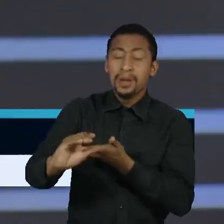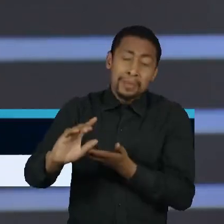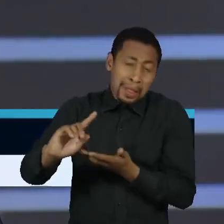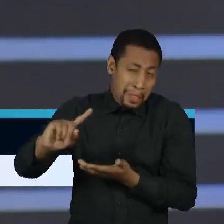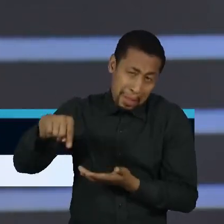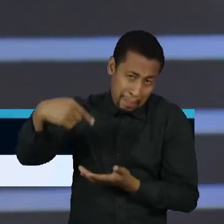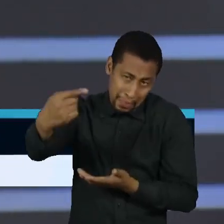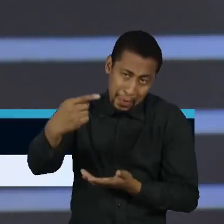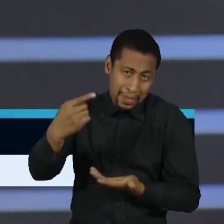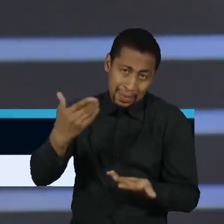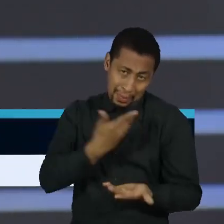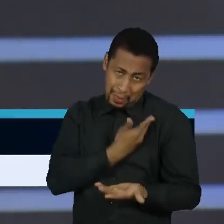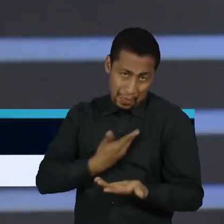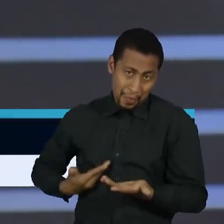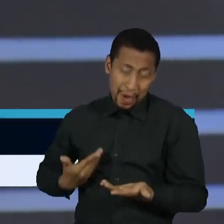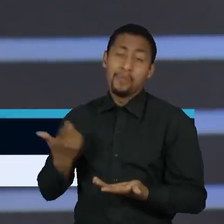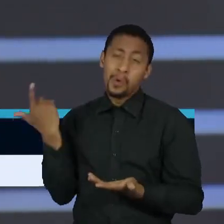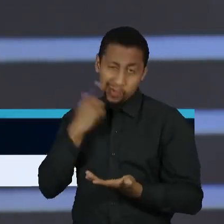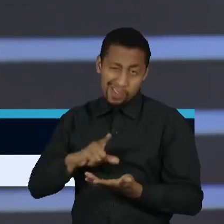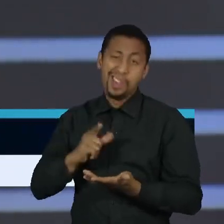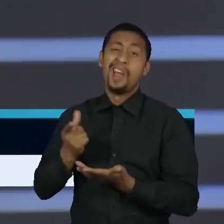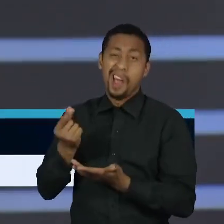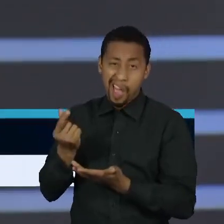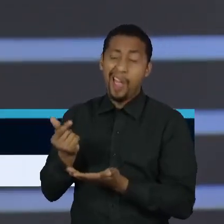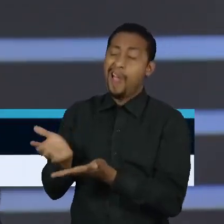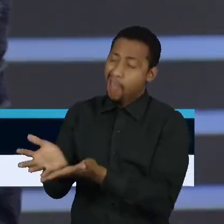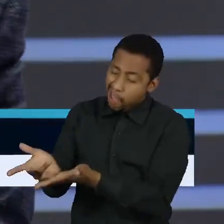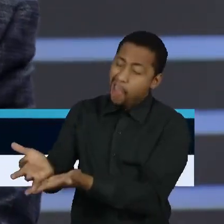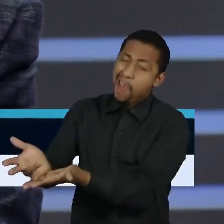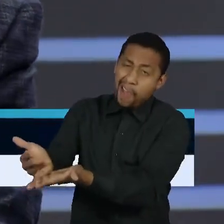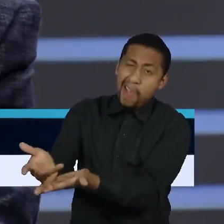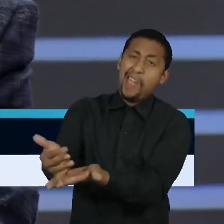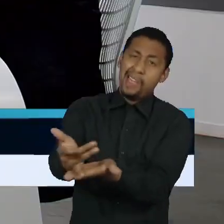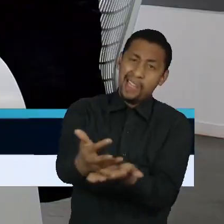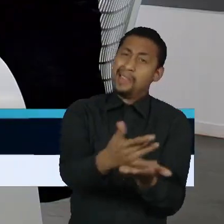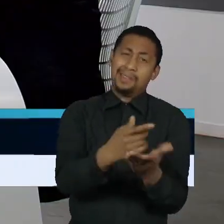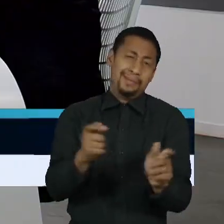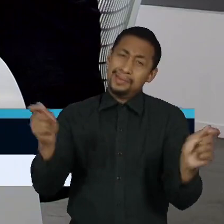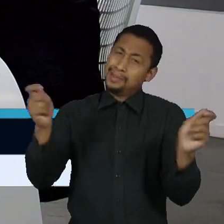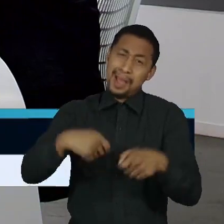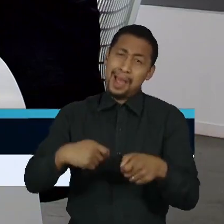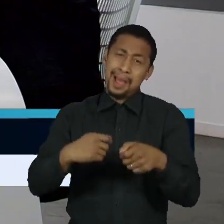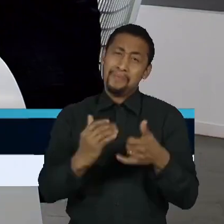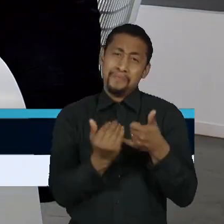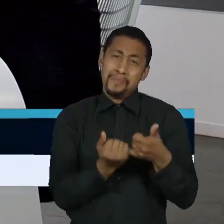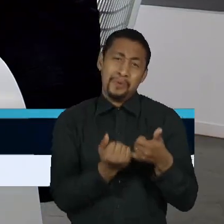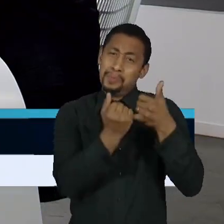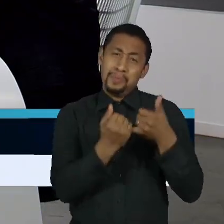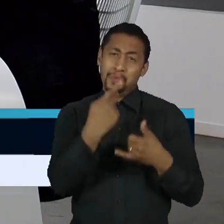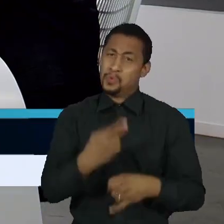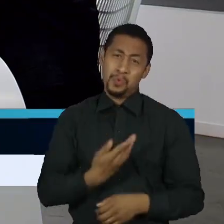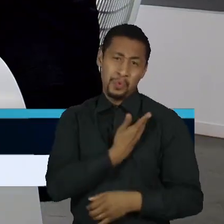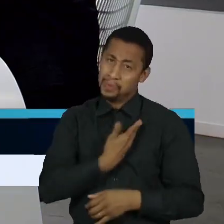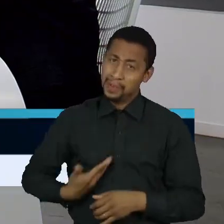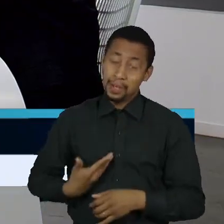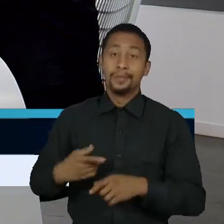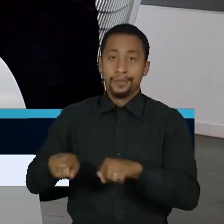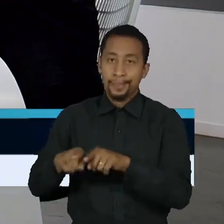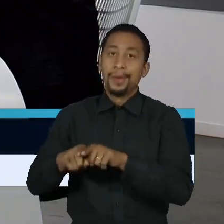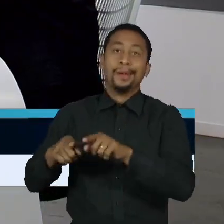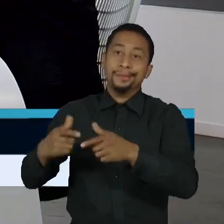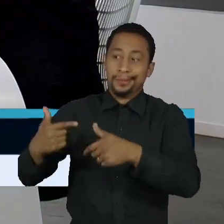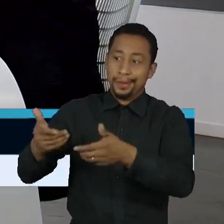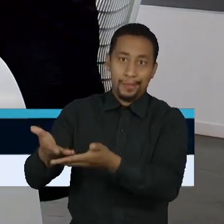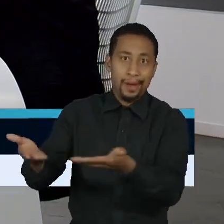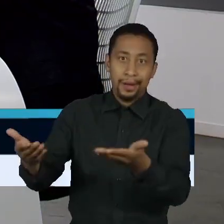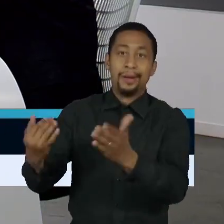aquilo que vai ser incorporado finalmente ao patrimônio do Estado, e mais que isso, vai ter uma atividade econômica também que vai gerar impostos,